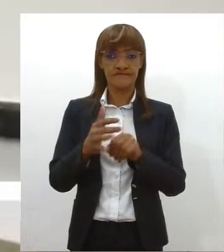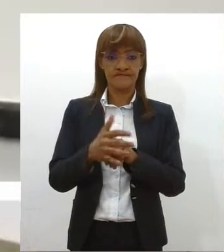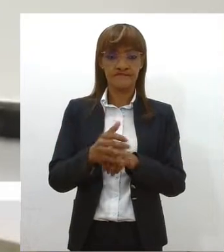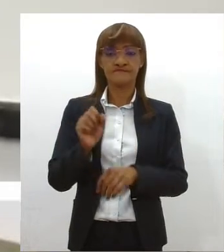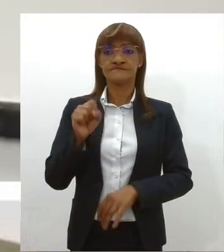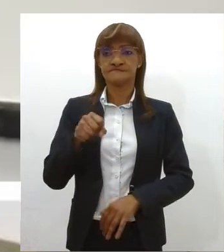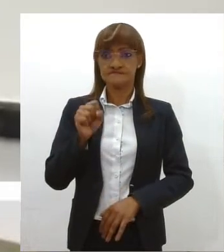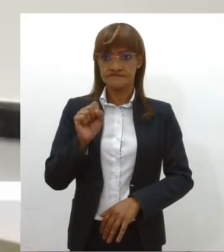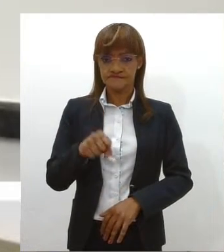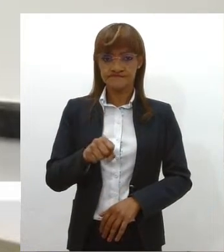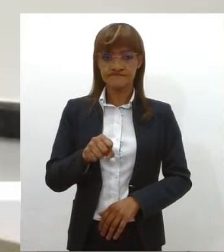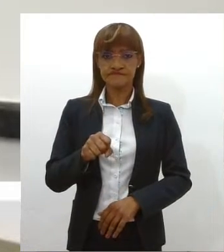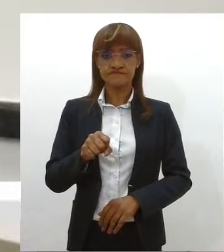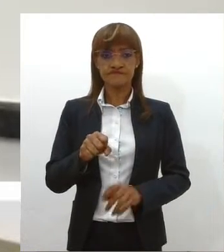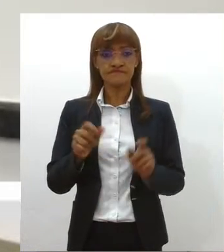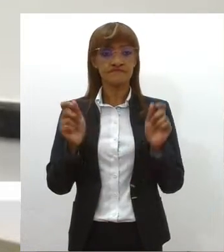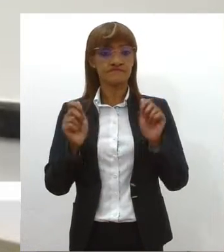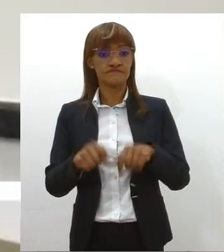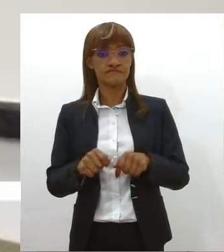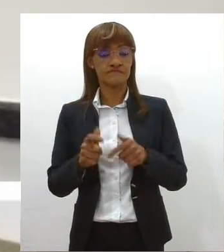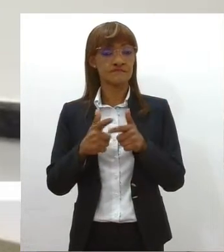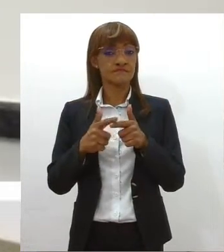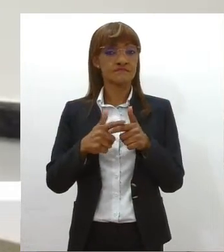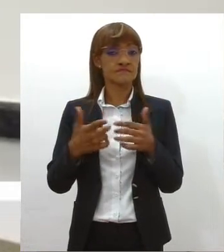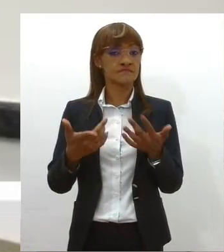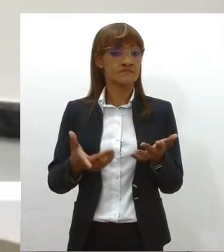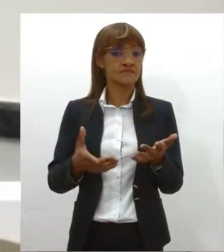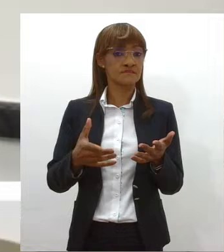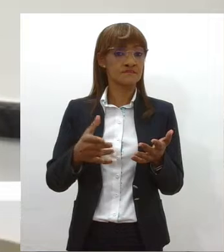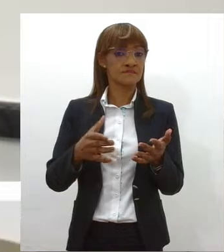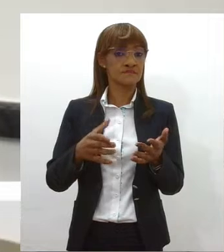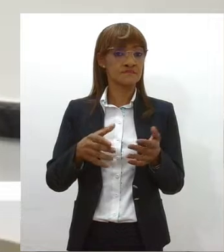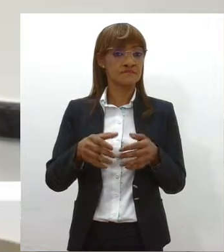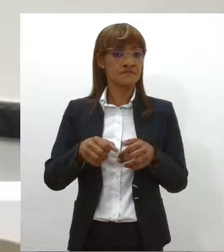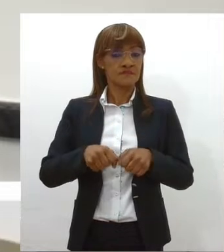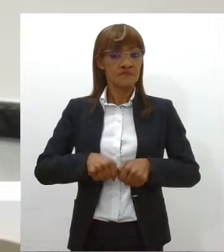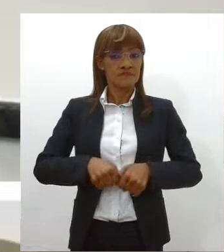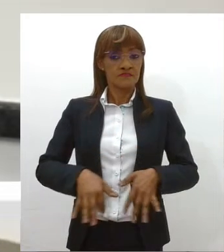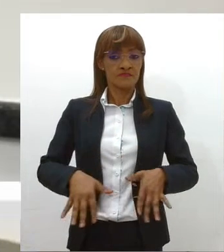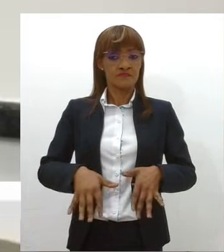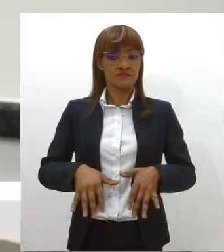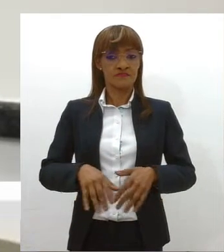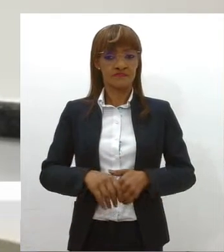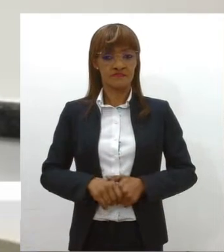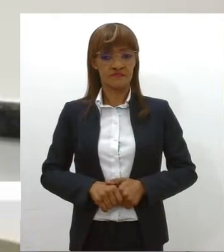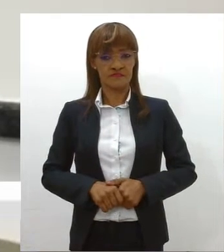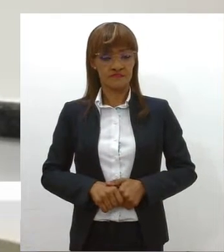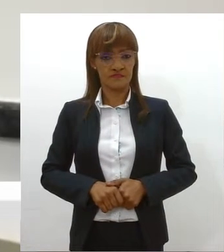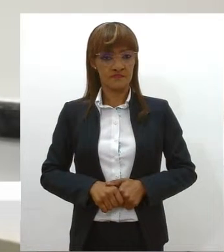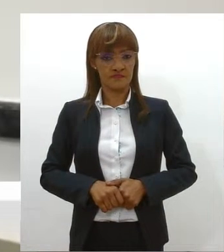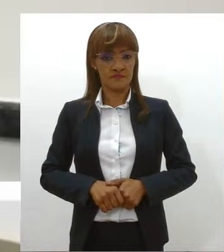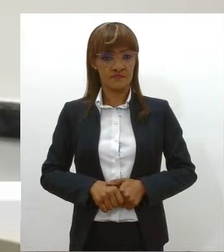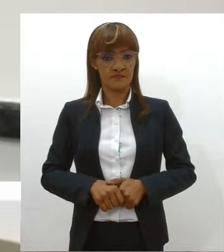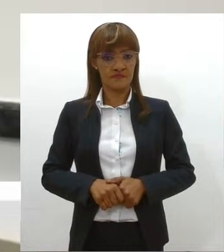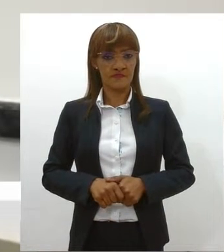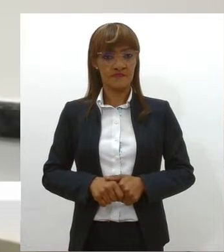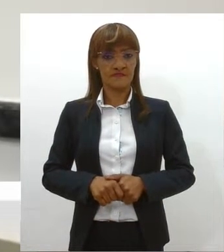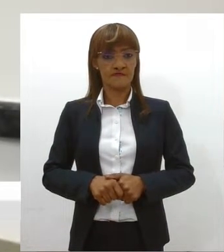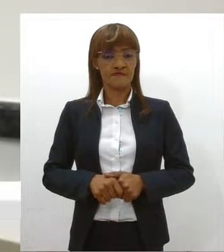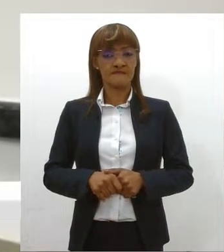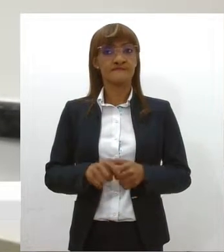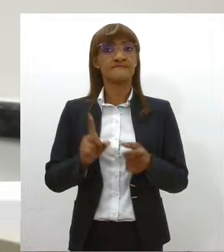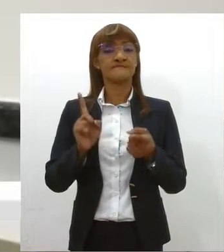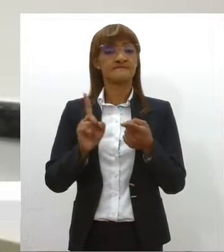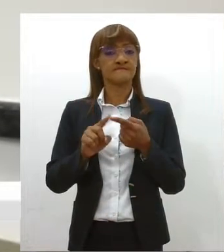um escape menstrual ou até mesmo descida da menstruação. Existe também a possibilidade